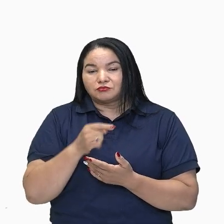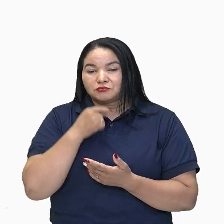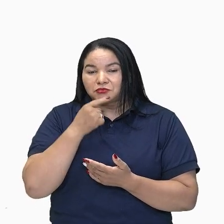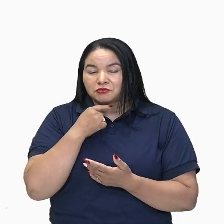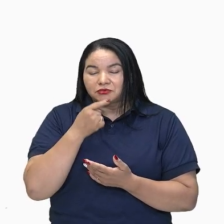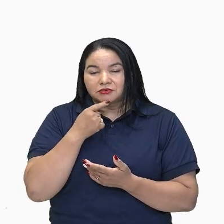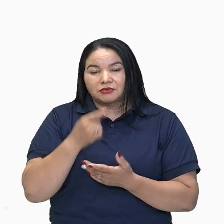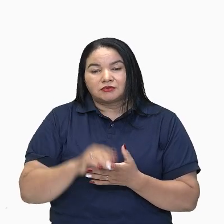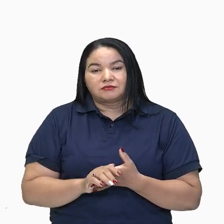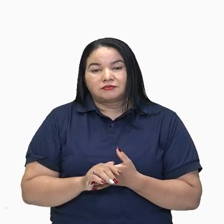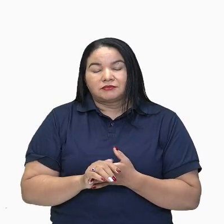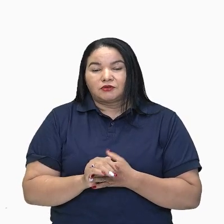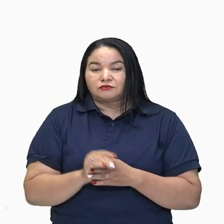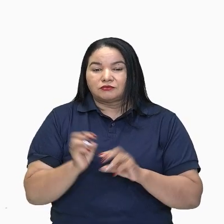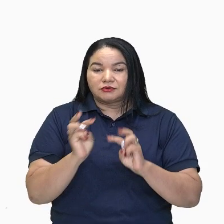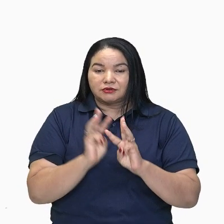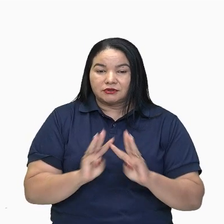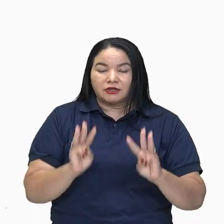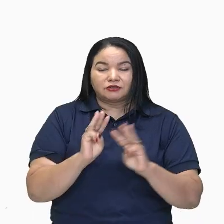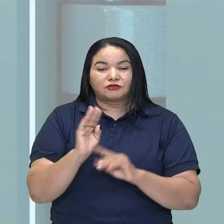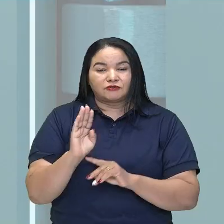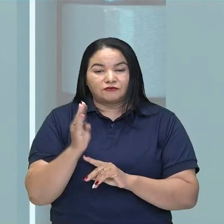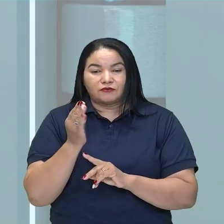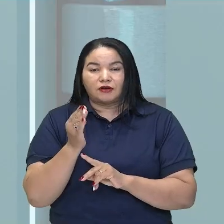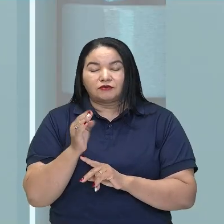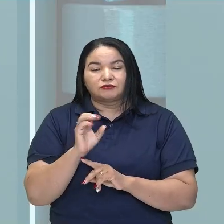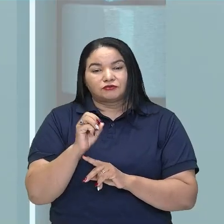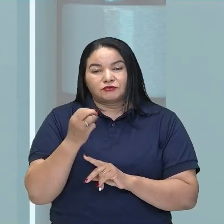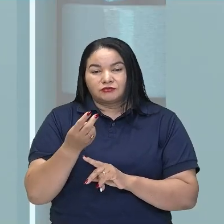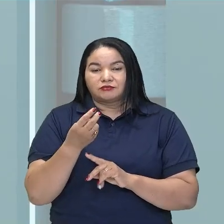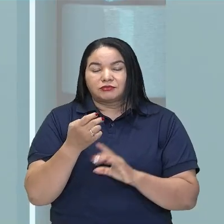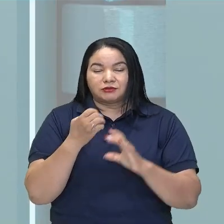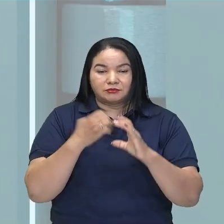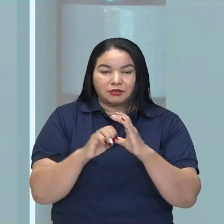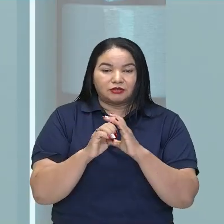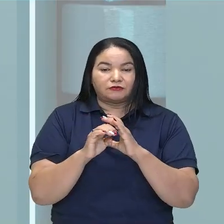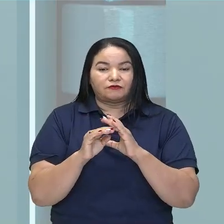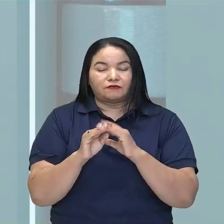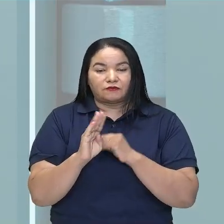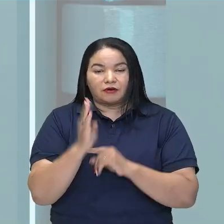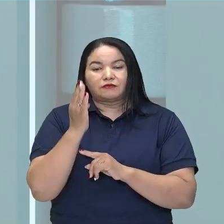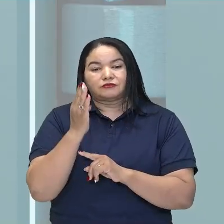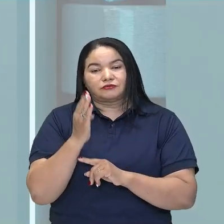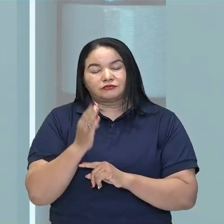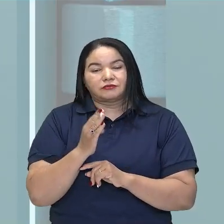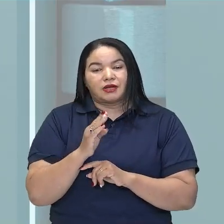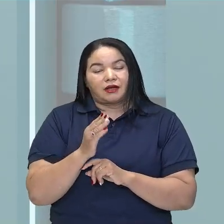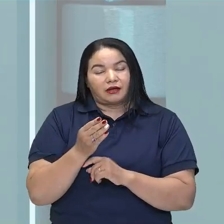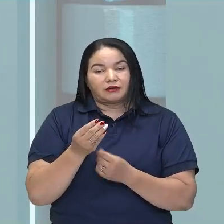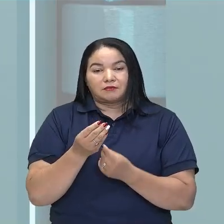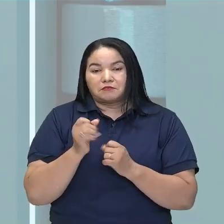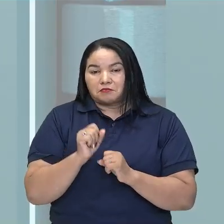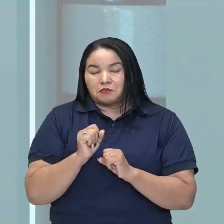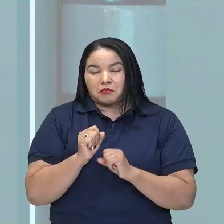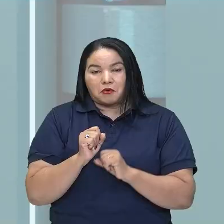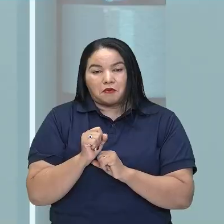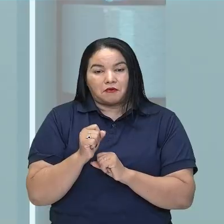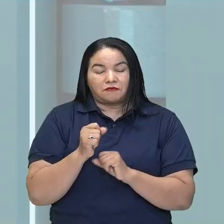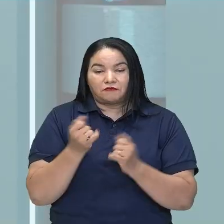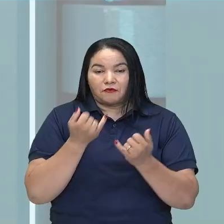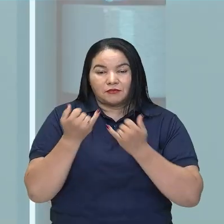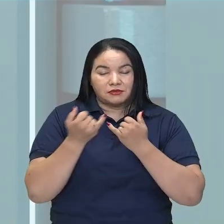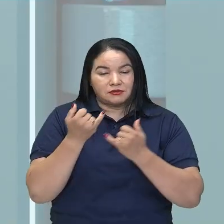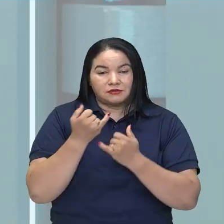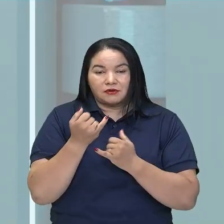reconhecer um site falso, um e-mail falso e acabar fornecendo dados nessa plataforma falsa